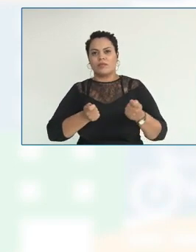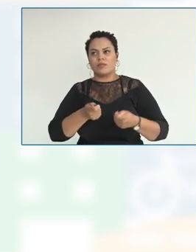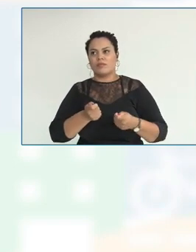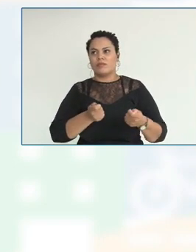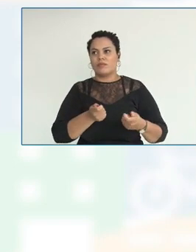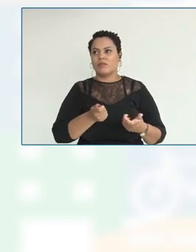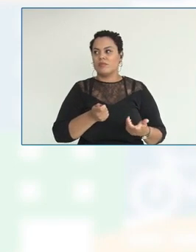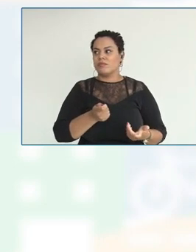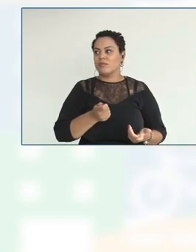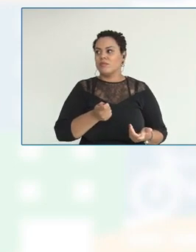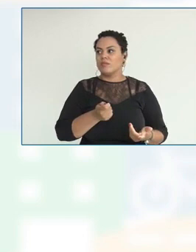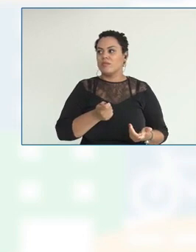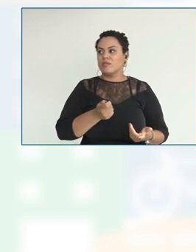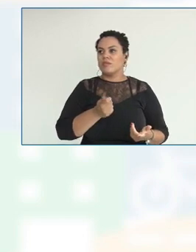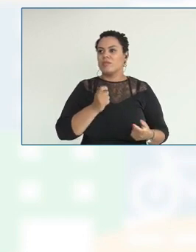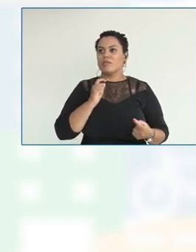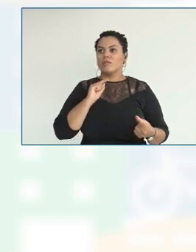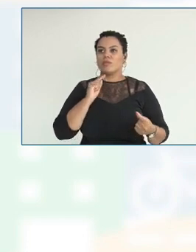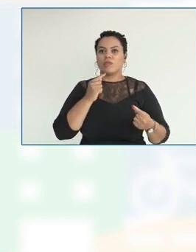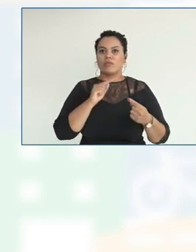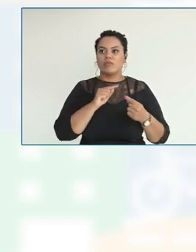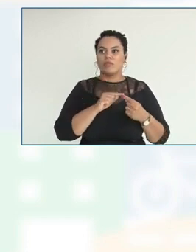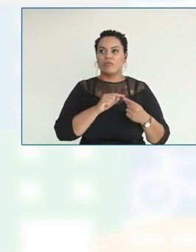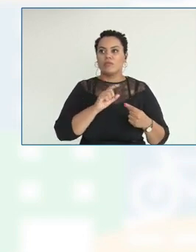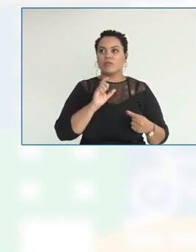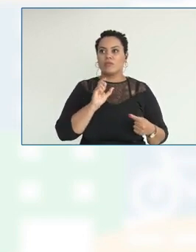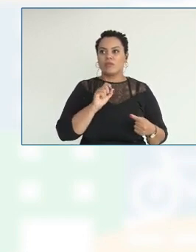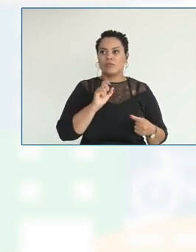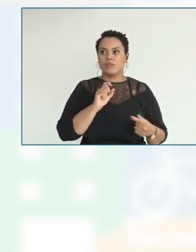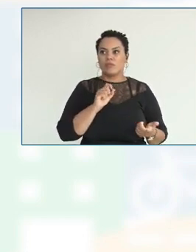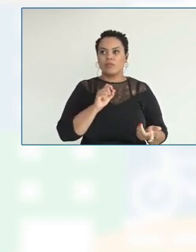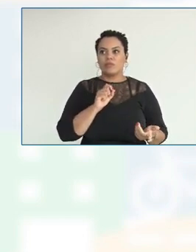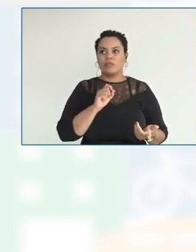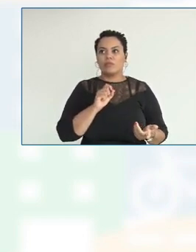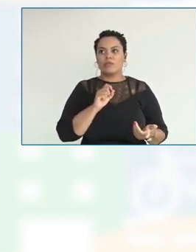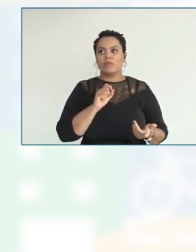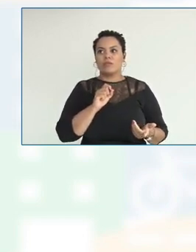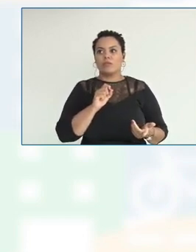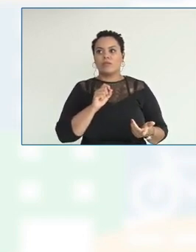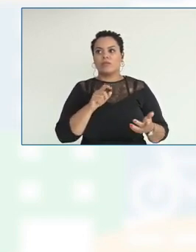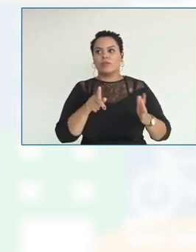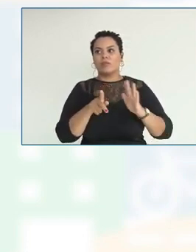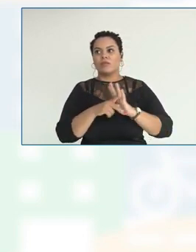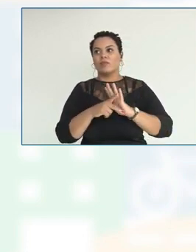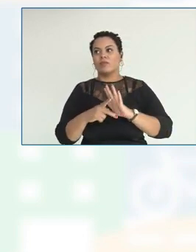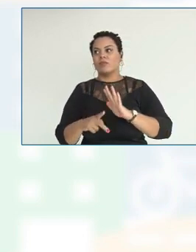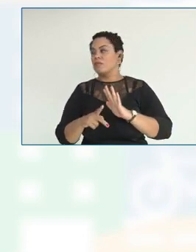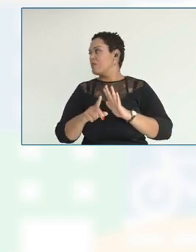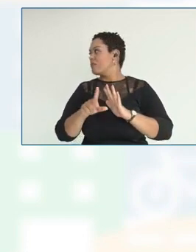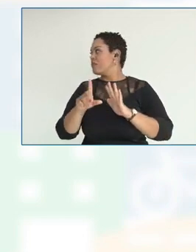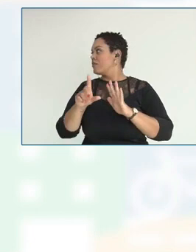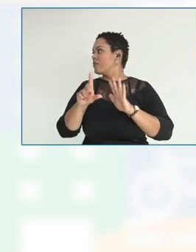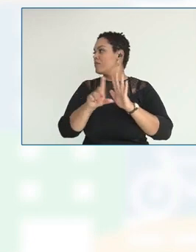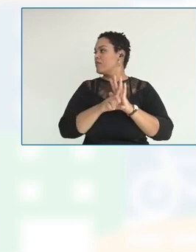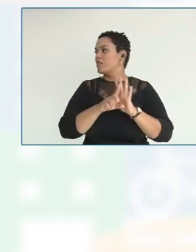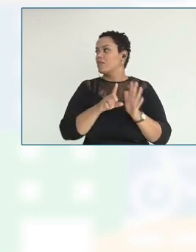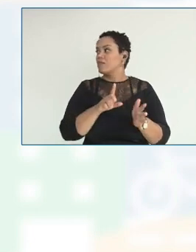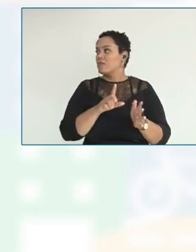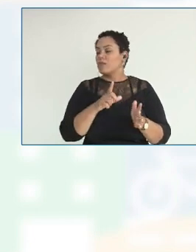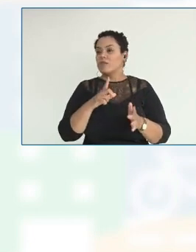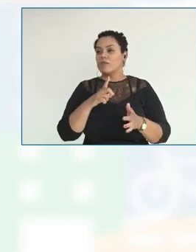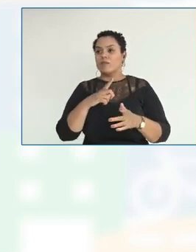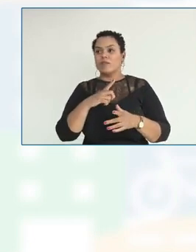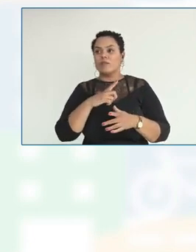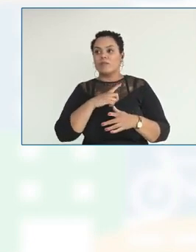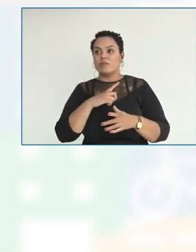os objetivos do programa estão contidos na portaria que institui o programa, que foi publicada em 2020. Então, todas